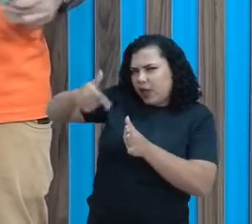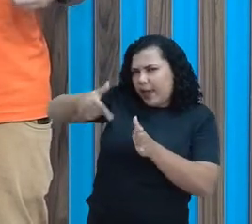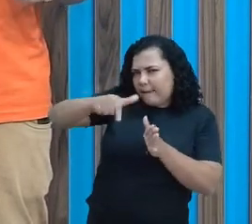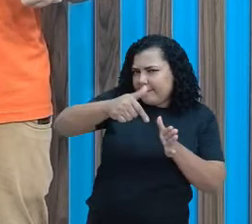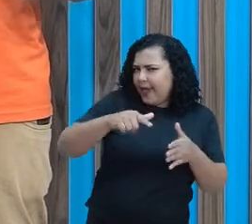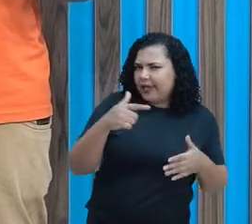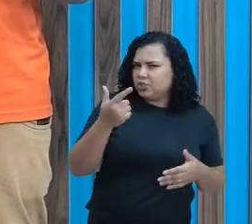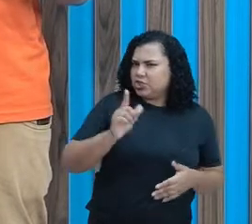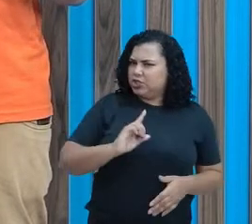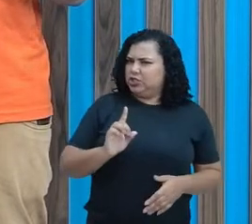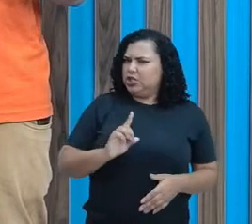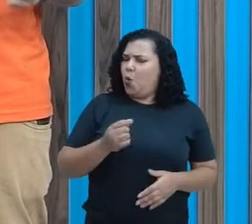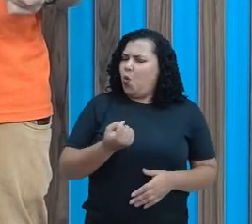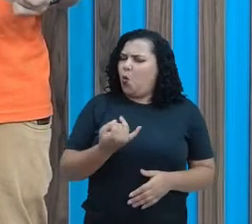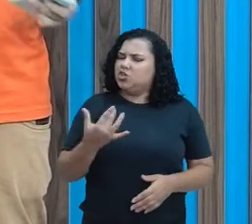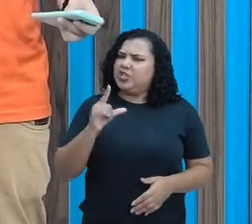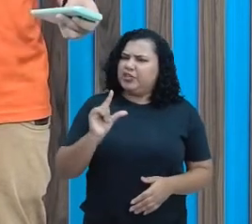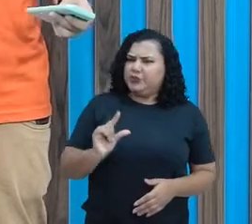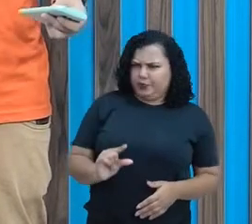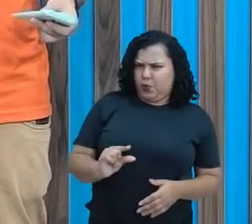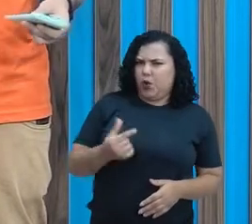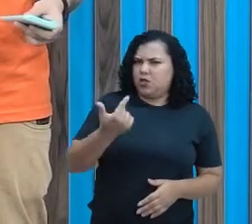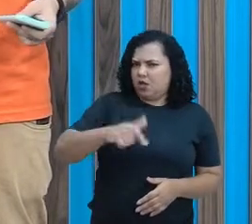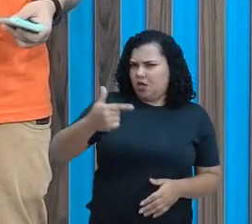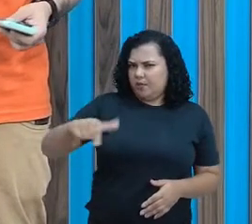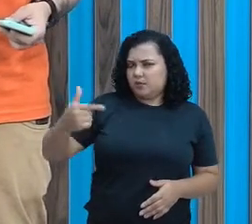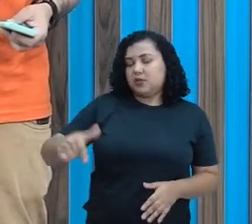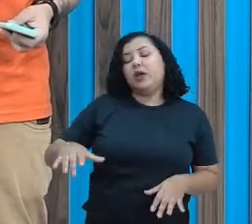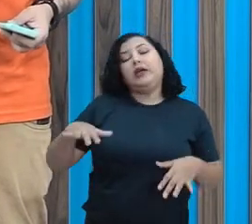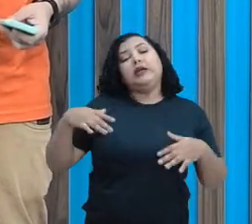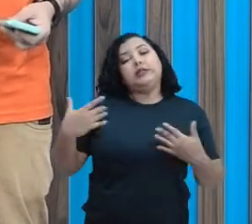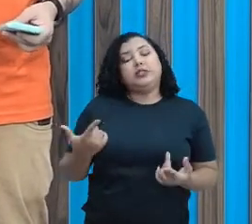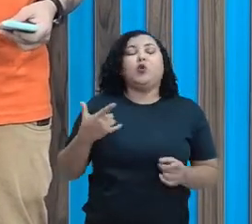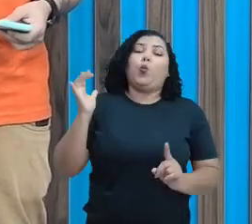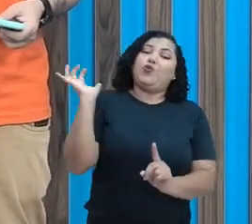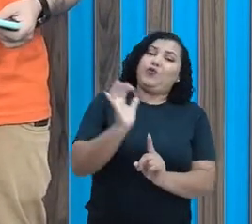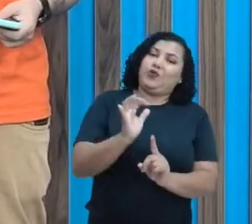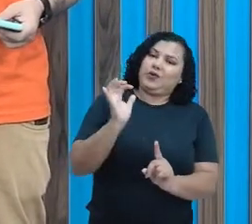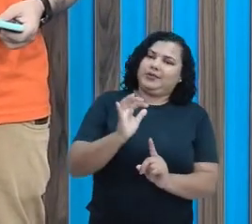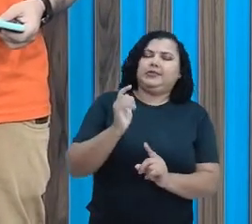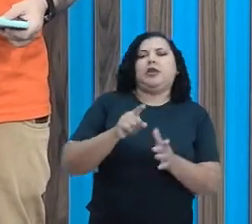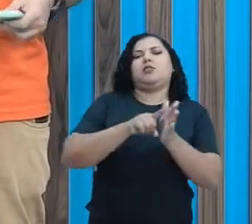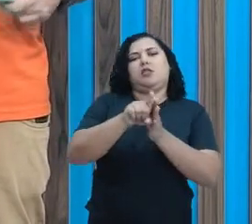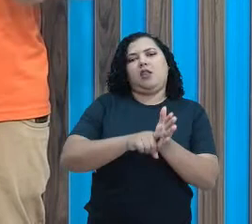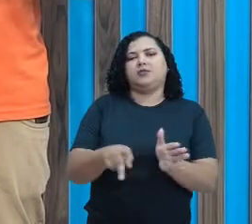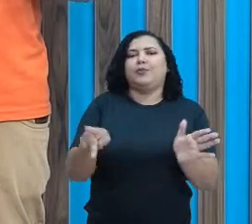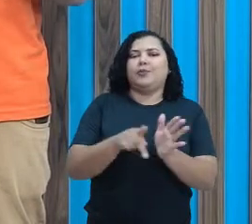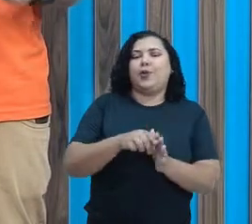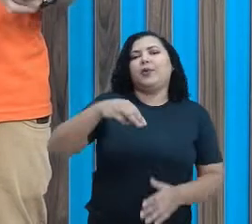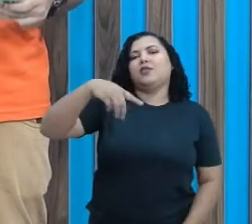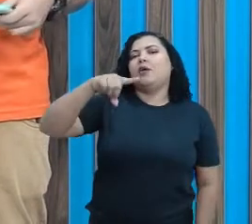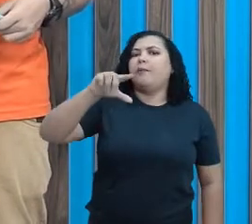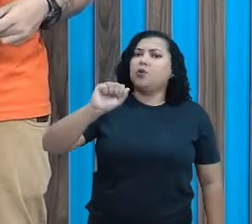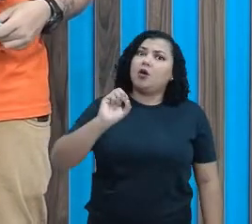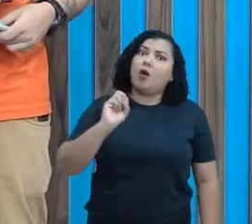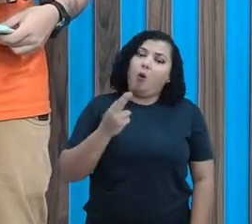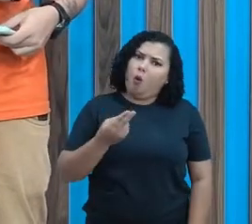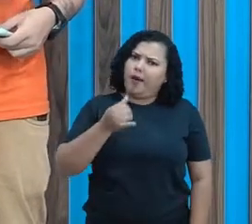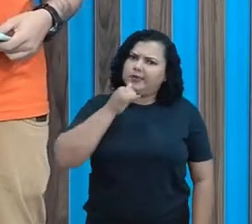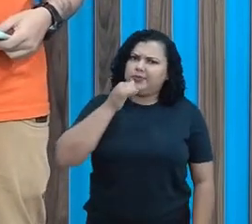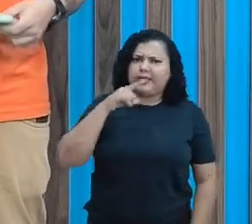que essa não repetição dessas informações vai interferir nessa análise da moda. Ou o contrário, se você